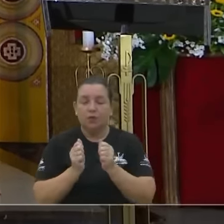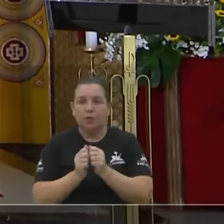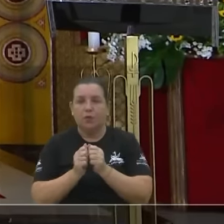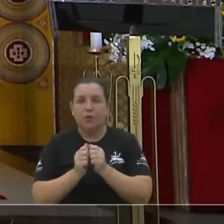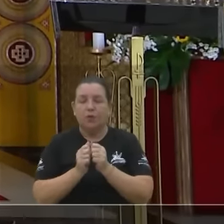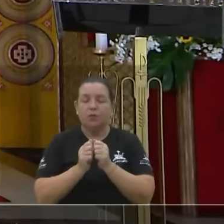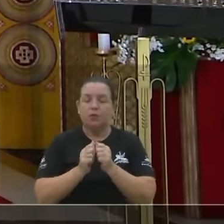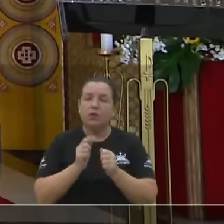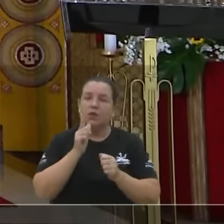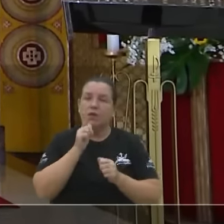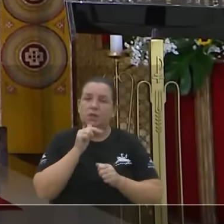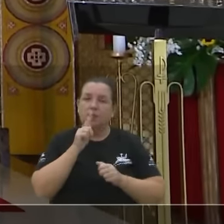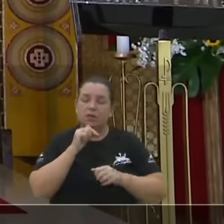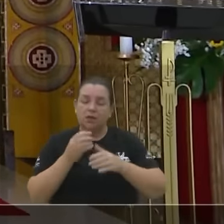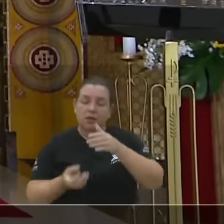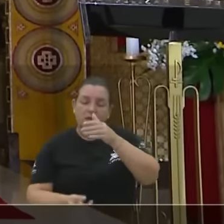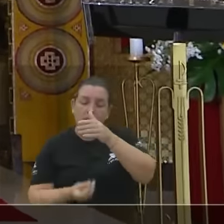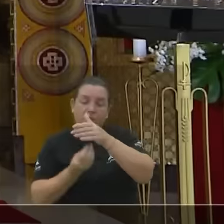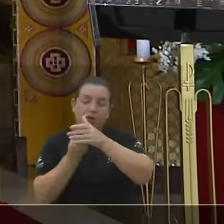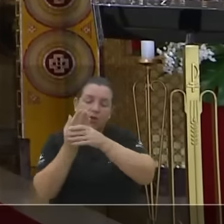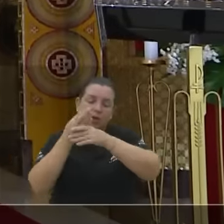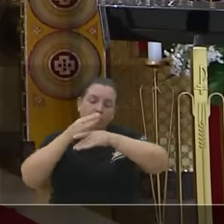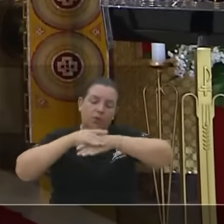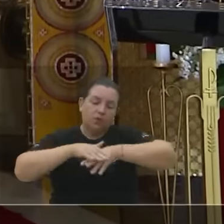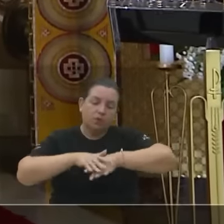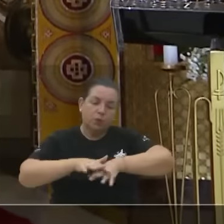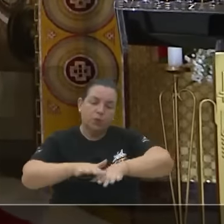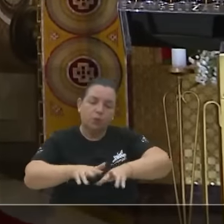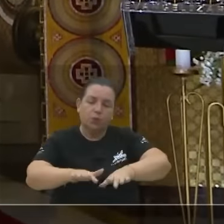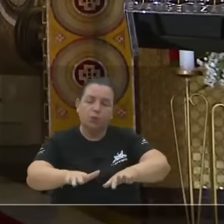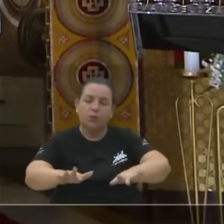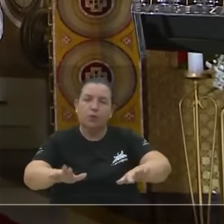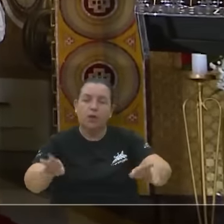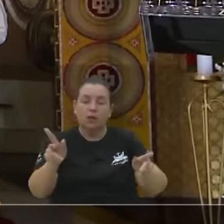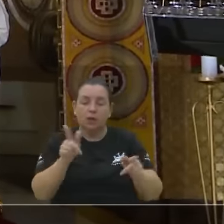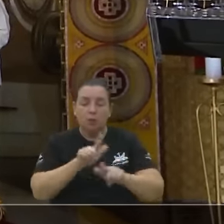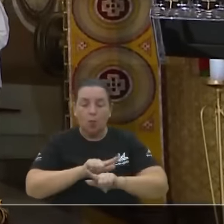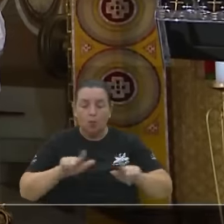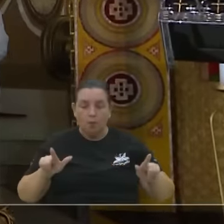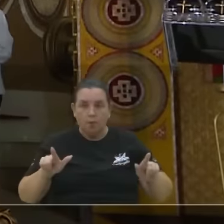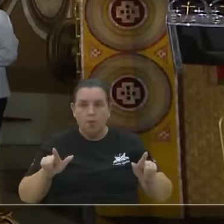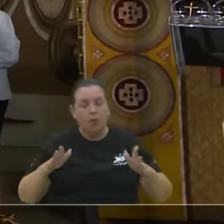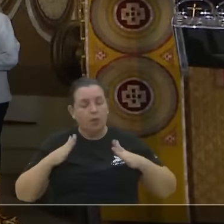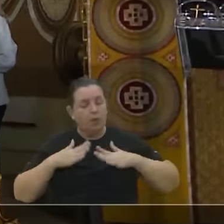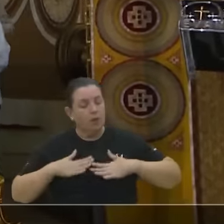junto às fontes de águas puras.